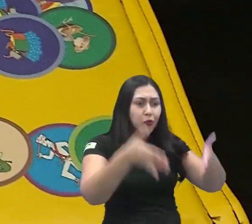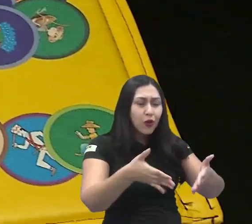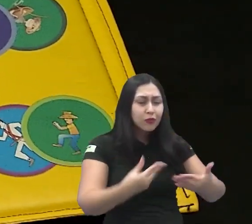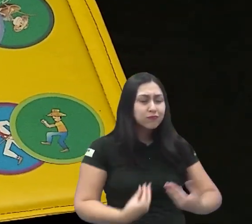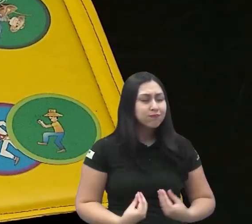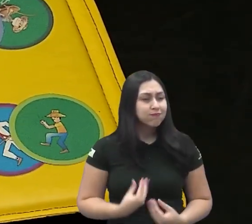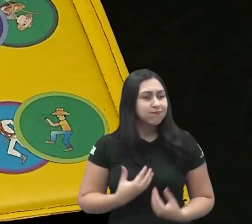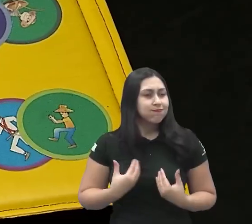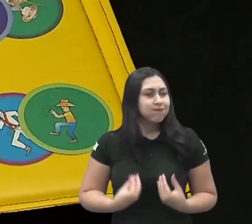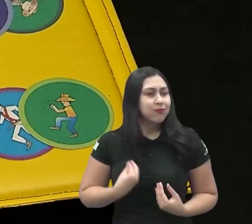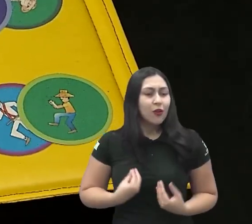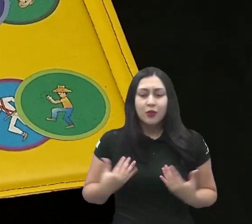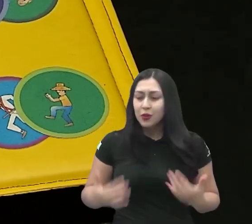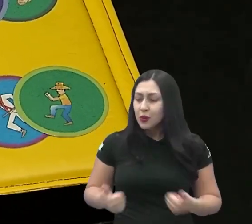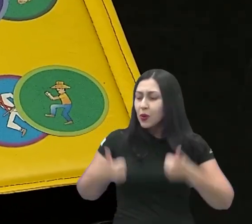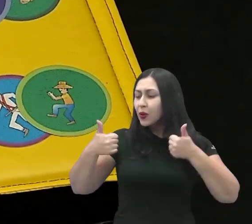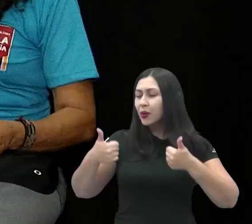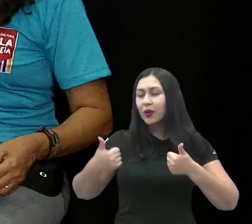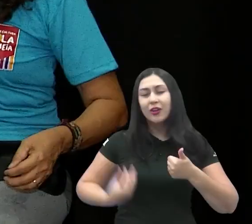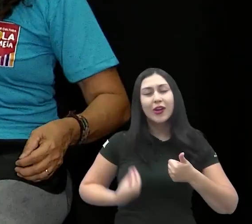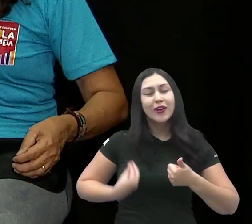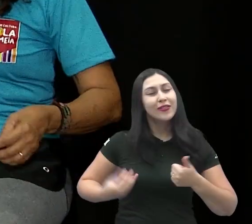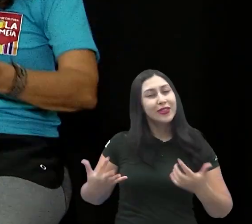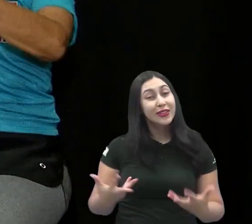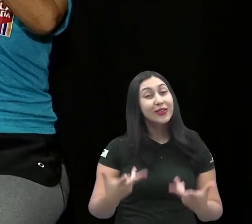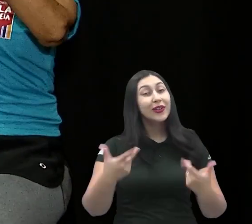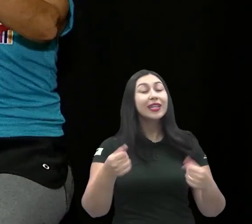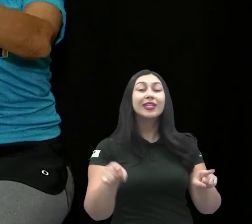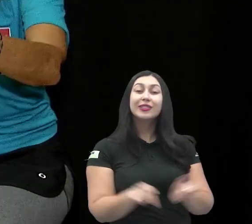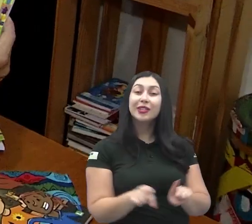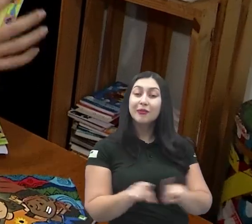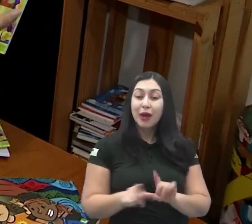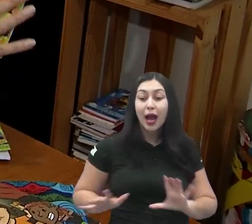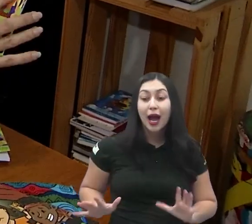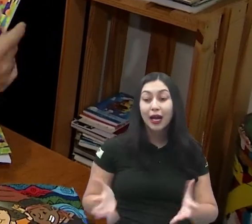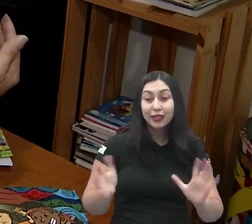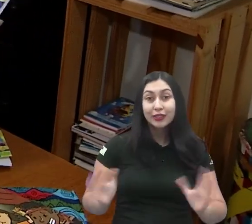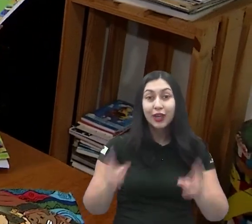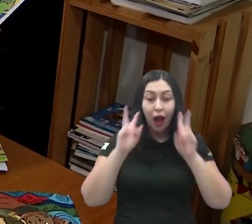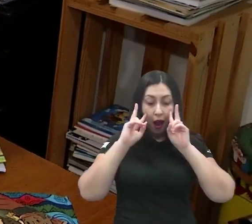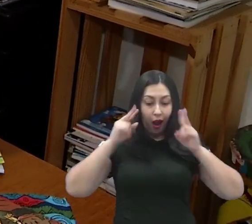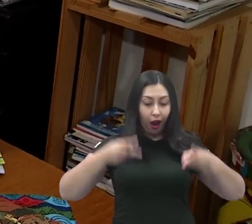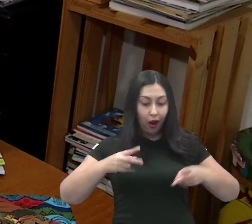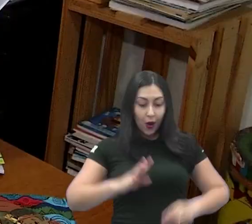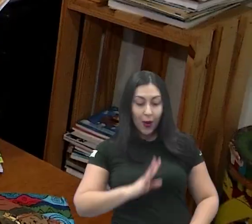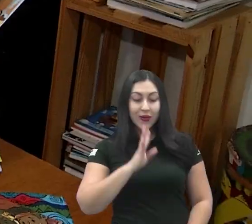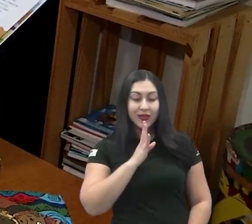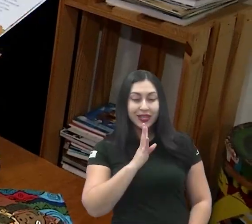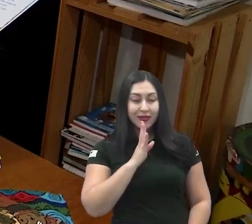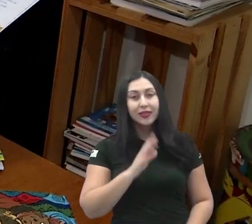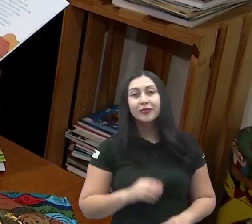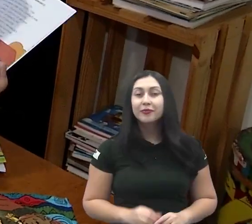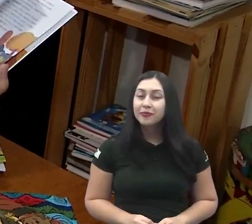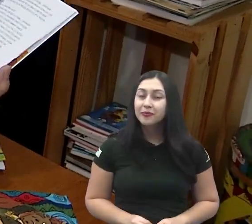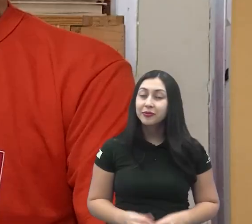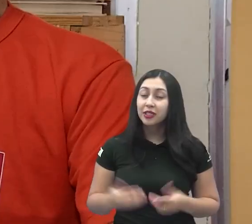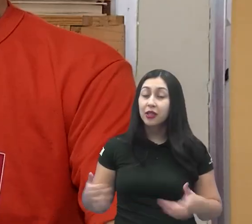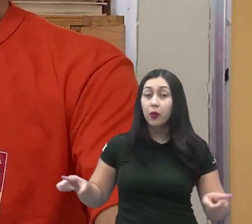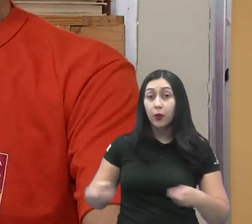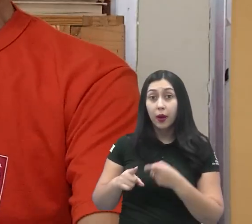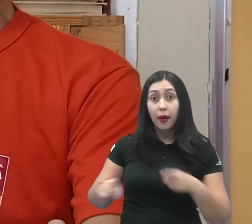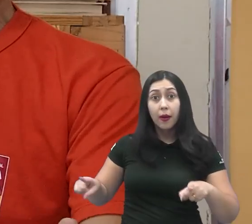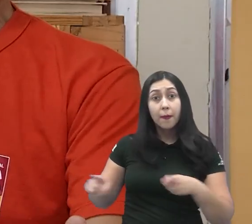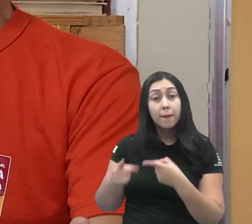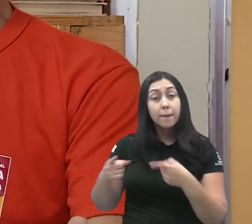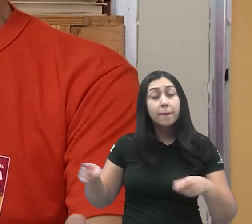contribui para o foco, o bem-estar e a qualidade de vida, além de estimular o autoconhecimento. Bom, primeiro